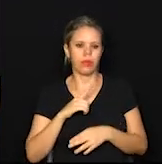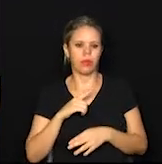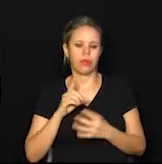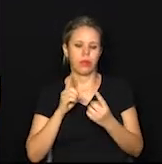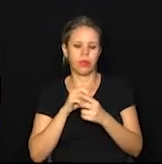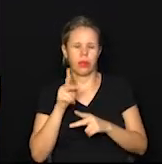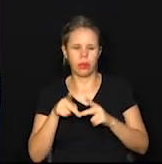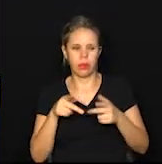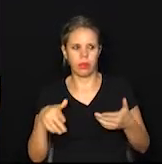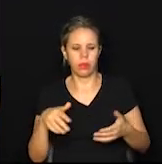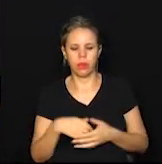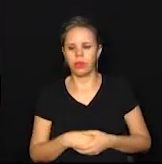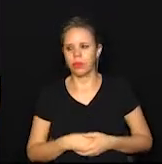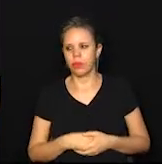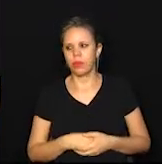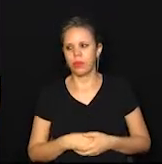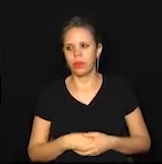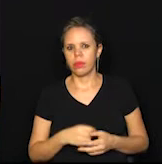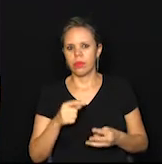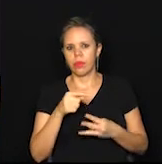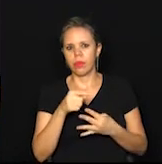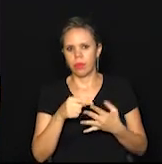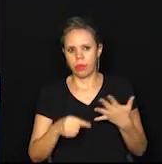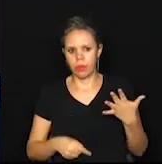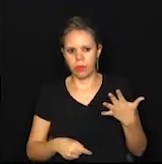população. Então, esses são algumas